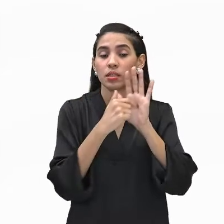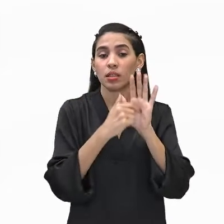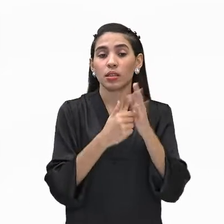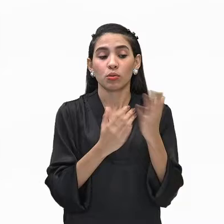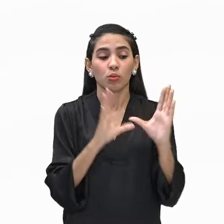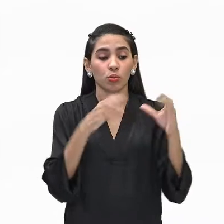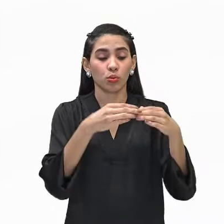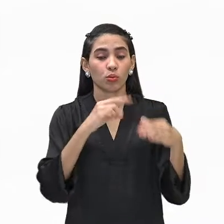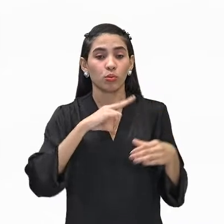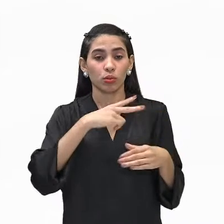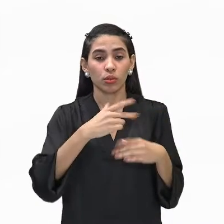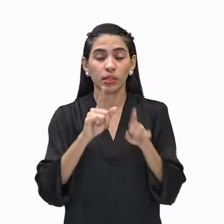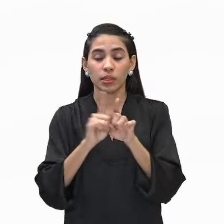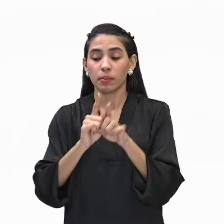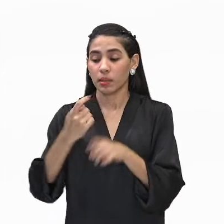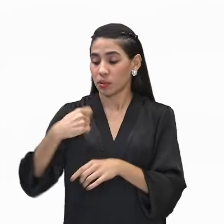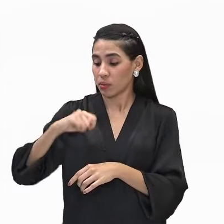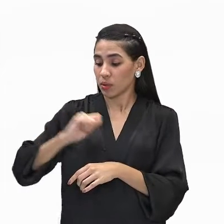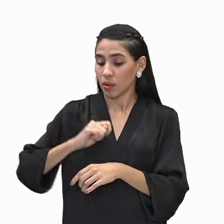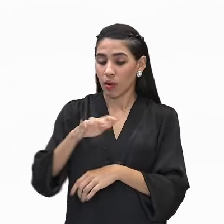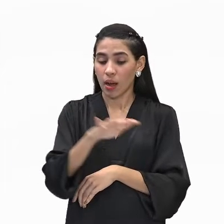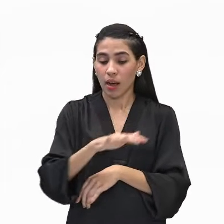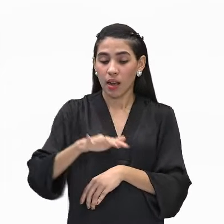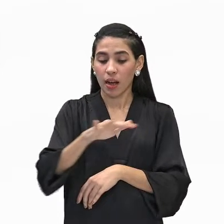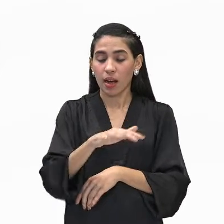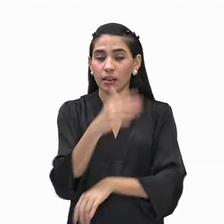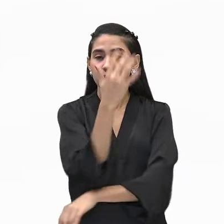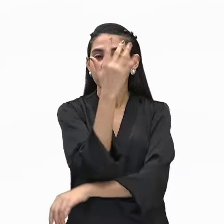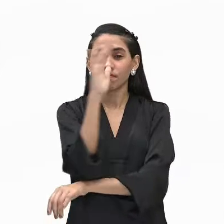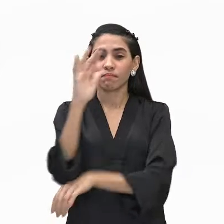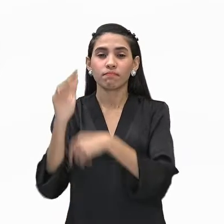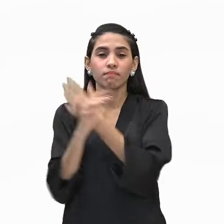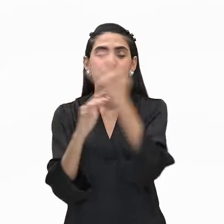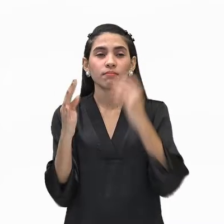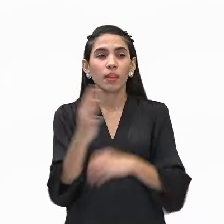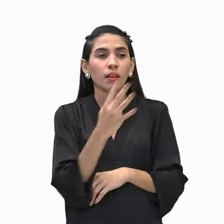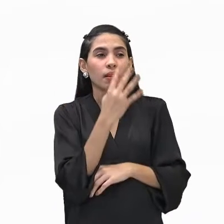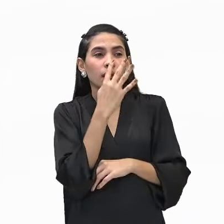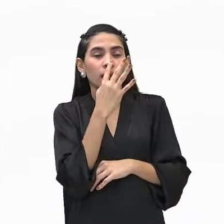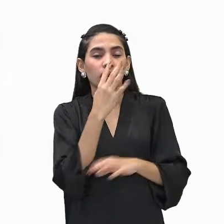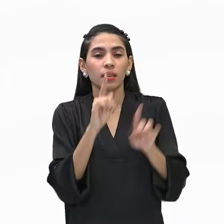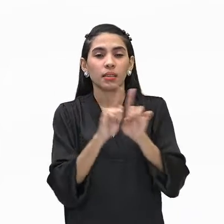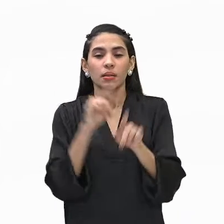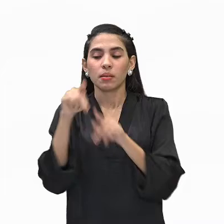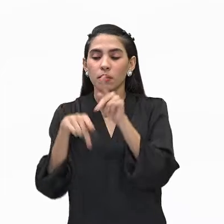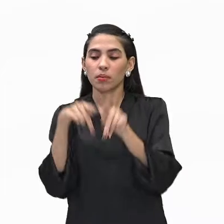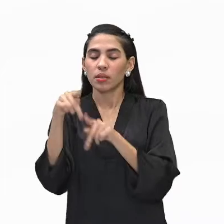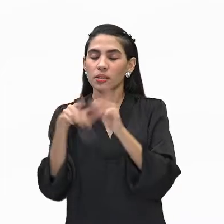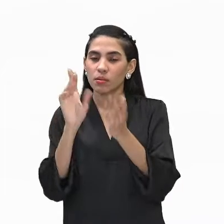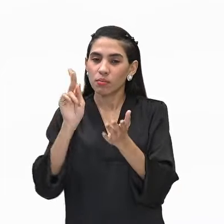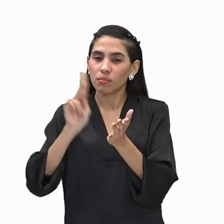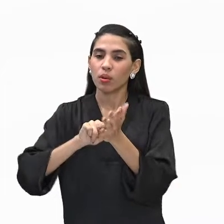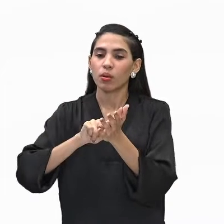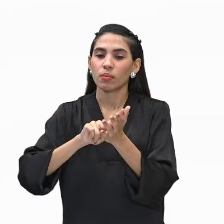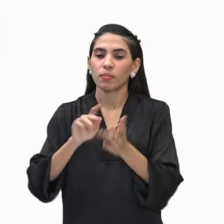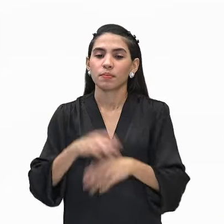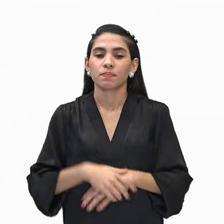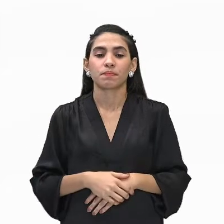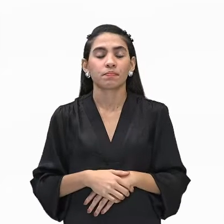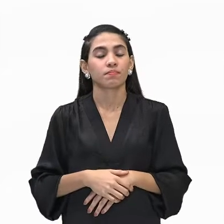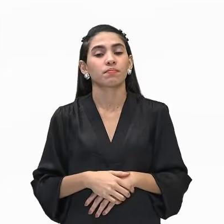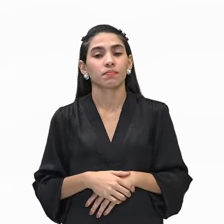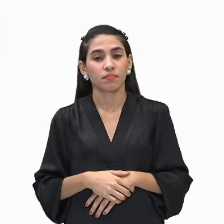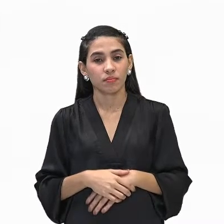e espanhóis a região exótica cercada de mata nativa e de população originária. Ou seja, recai naquela